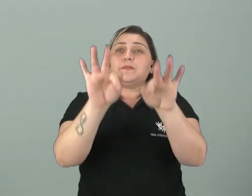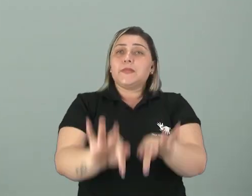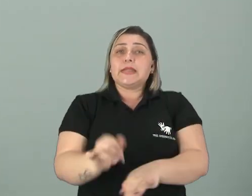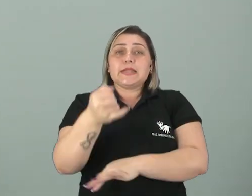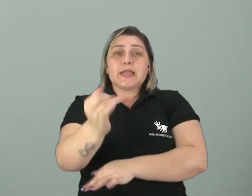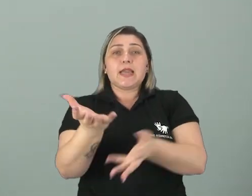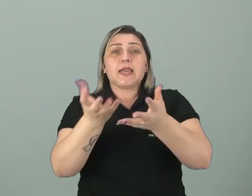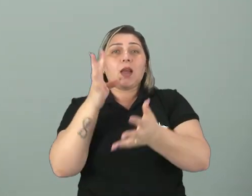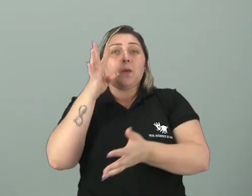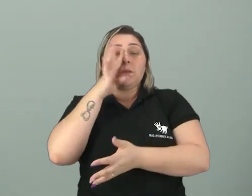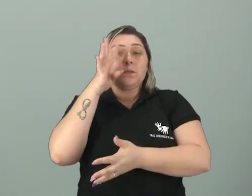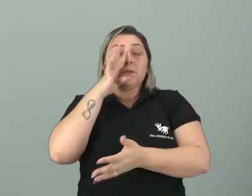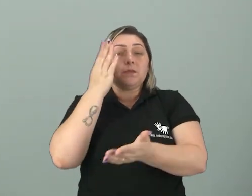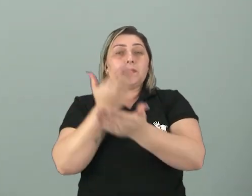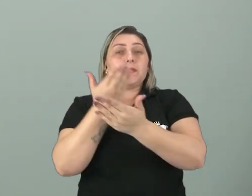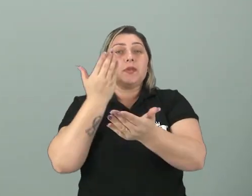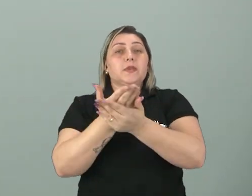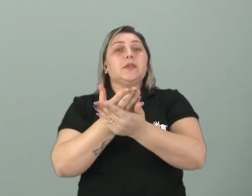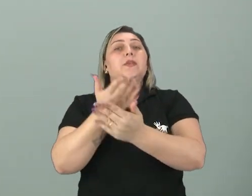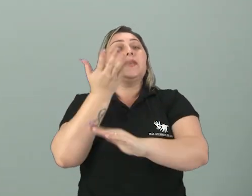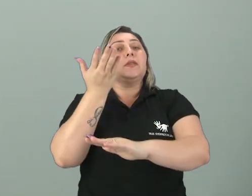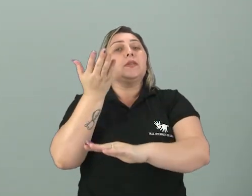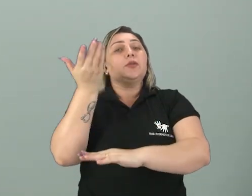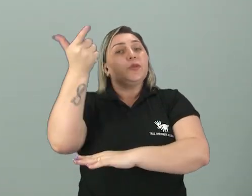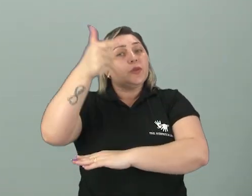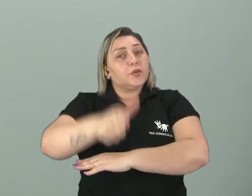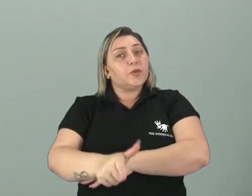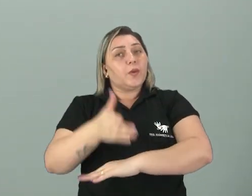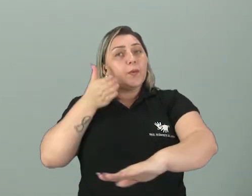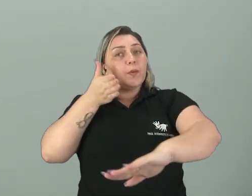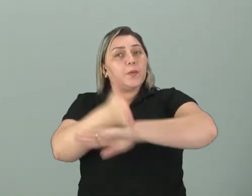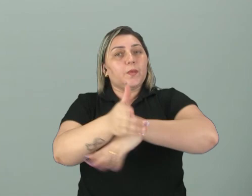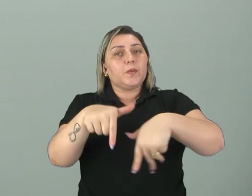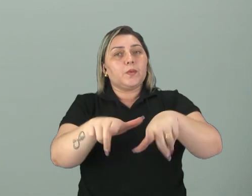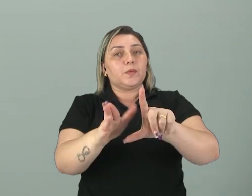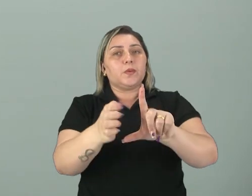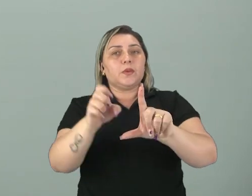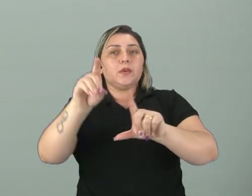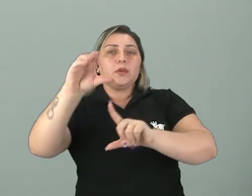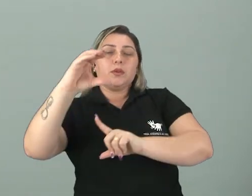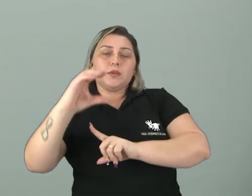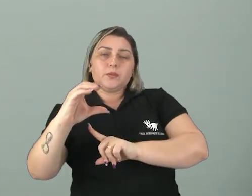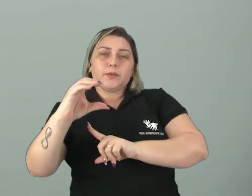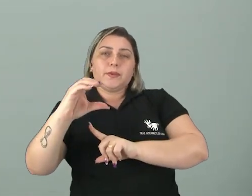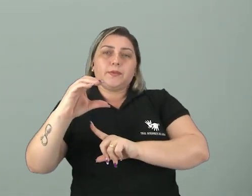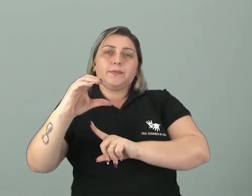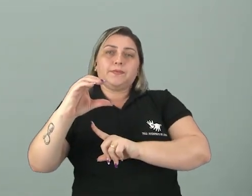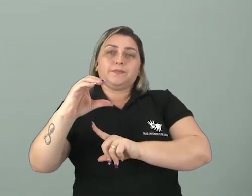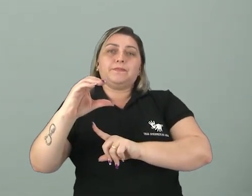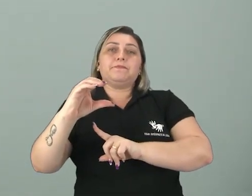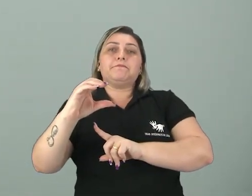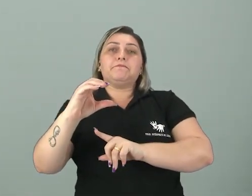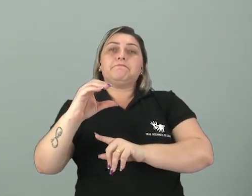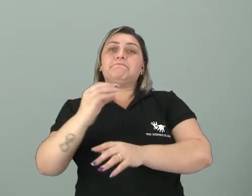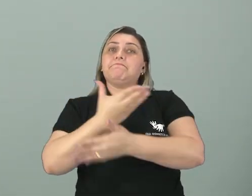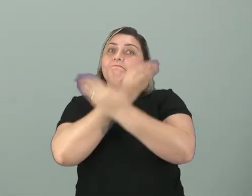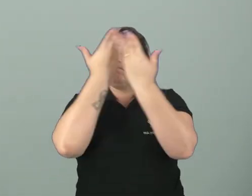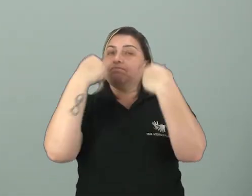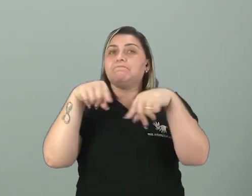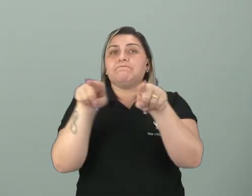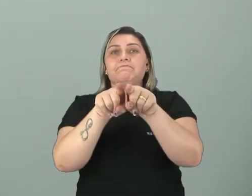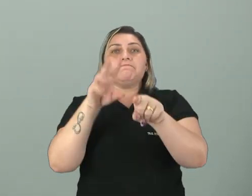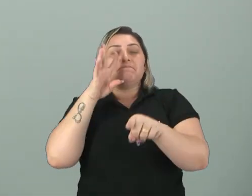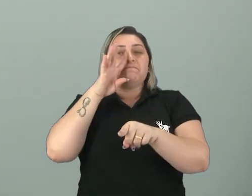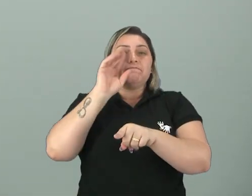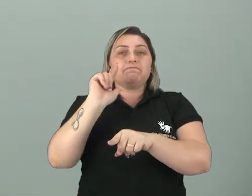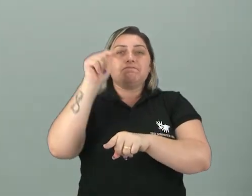Se você quer assistir essa aula novamente, acesse a nossa plataforma Eduque. Não deixe também de assistir